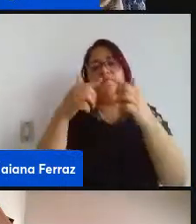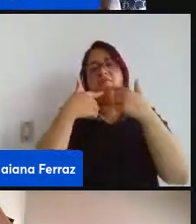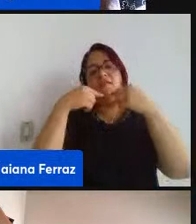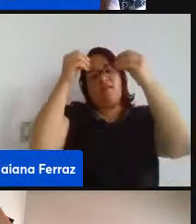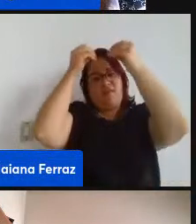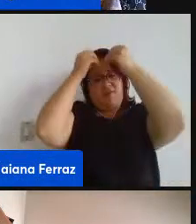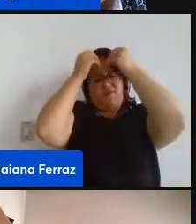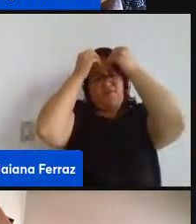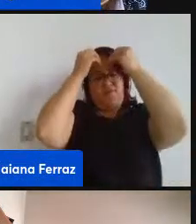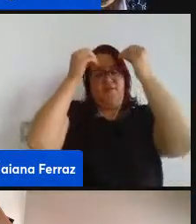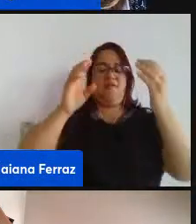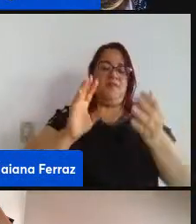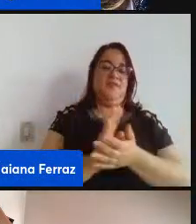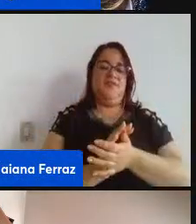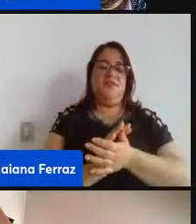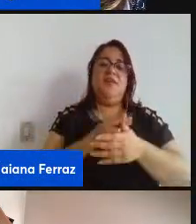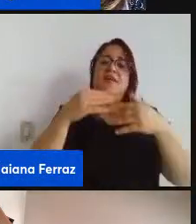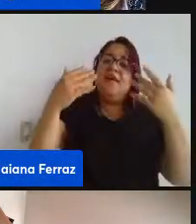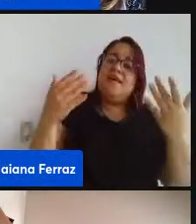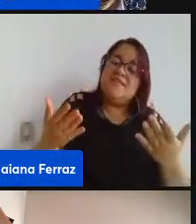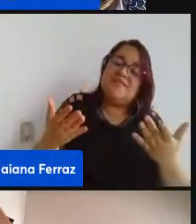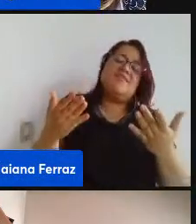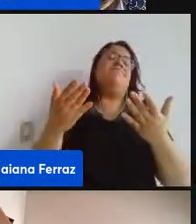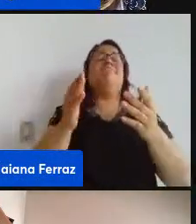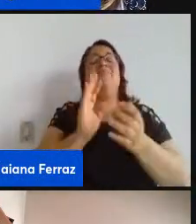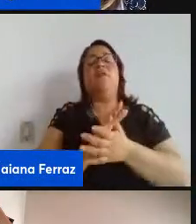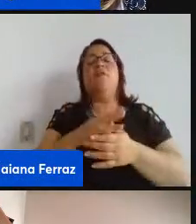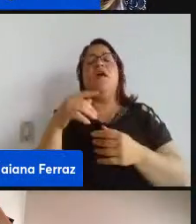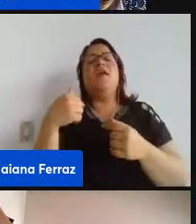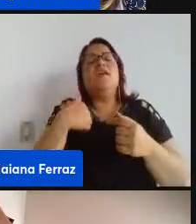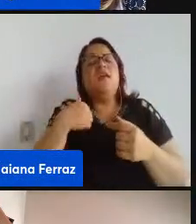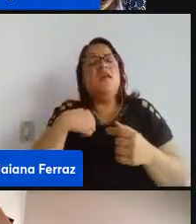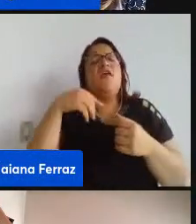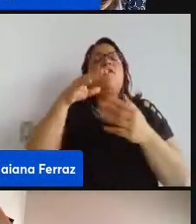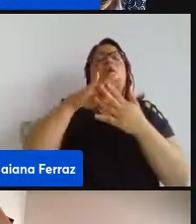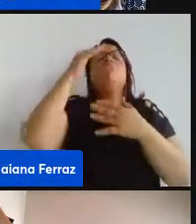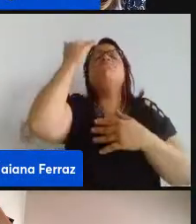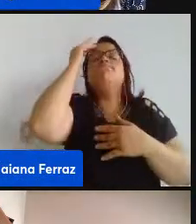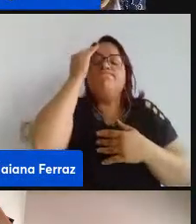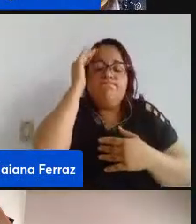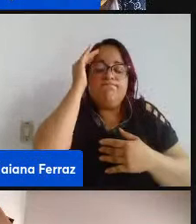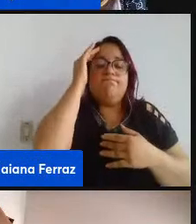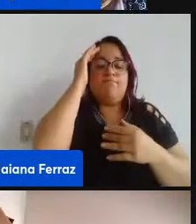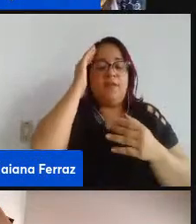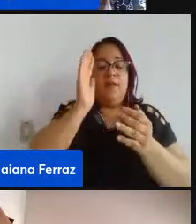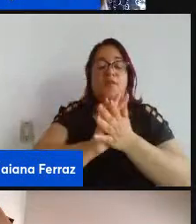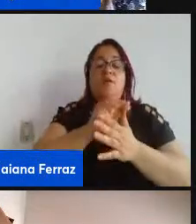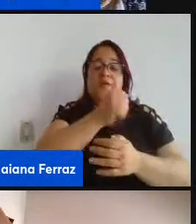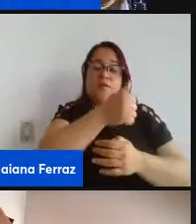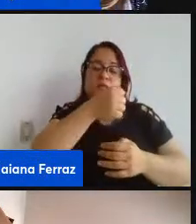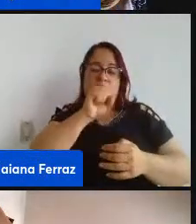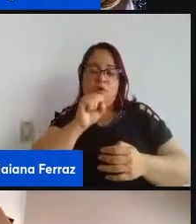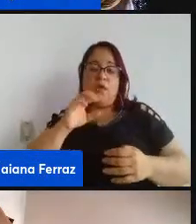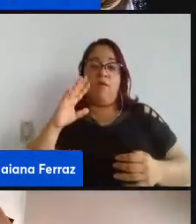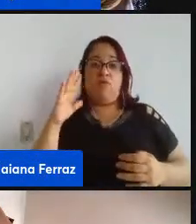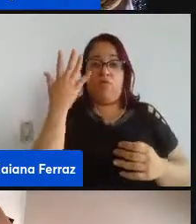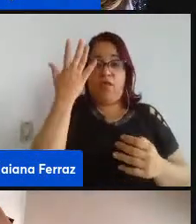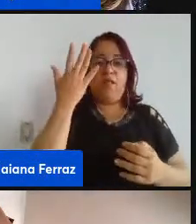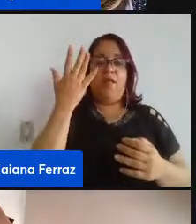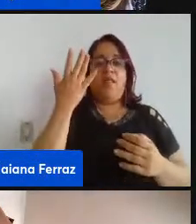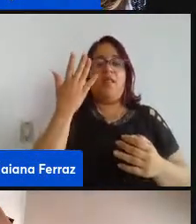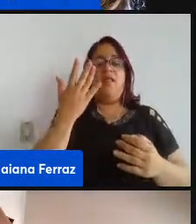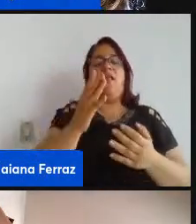nessa perspectiva que eu entendo que essa 18ª jornada está se